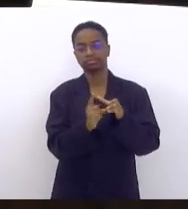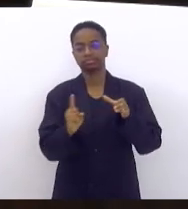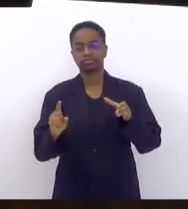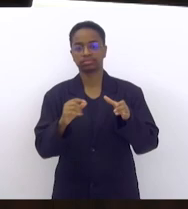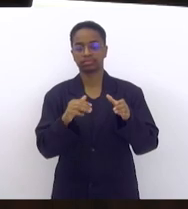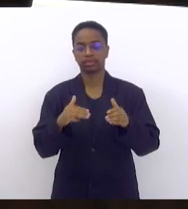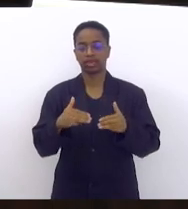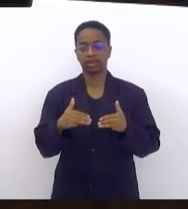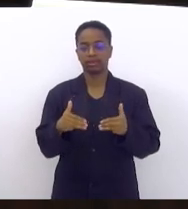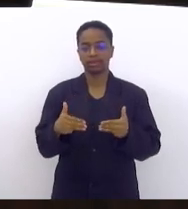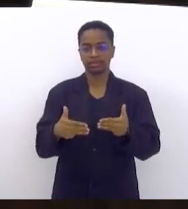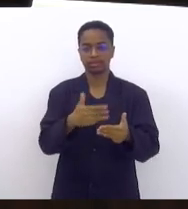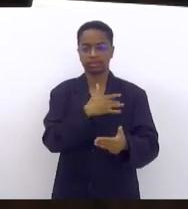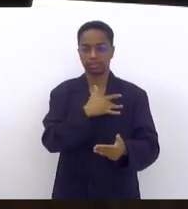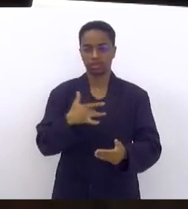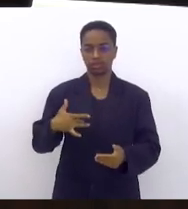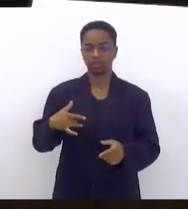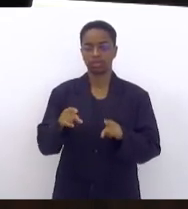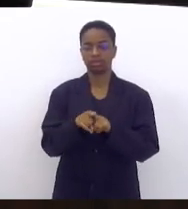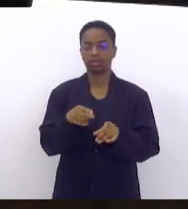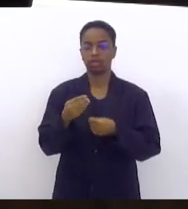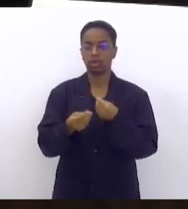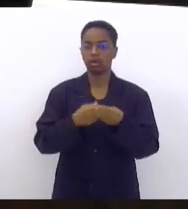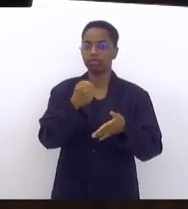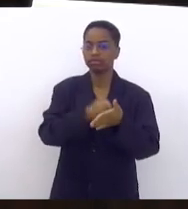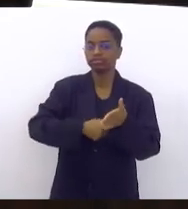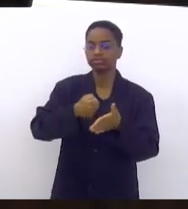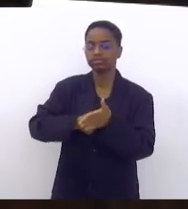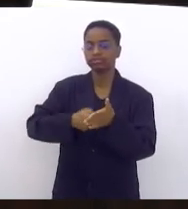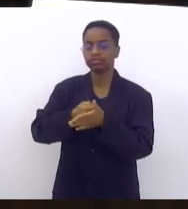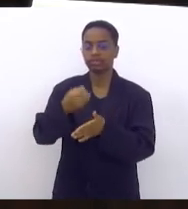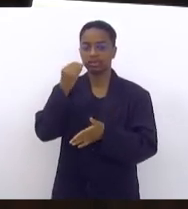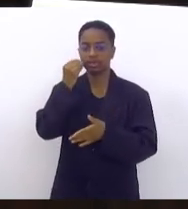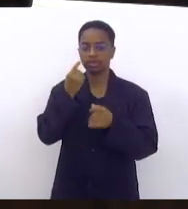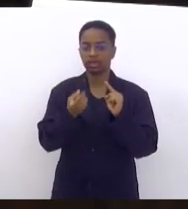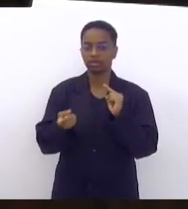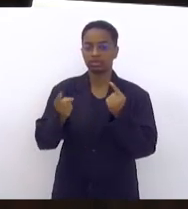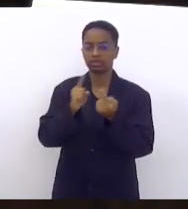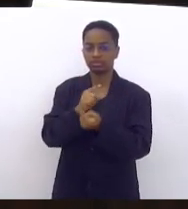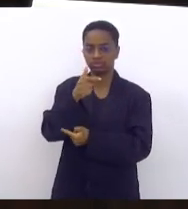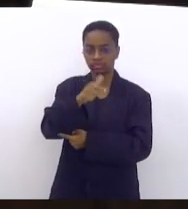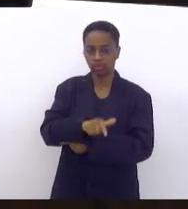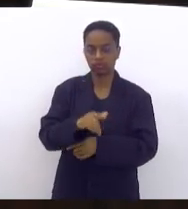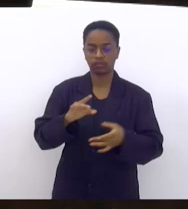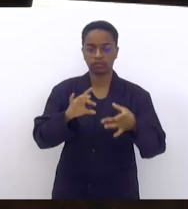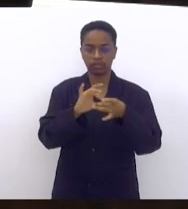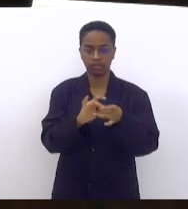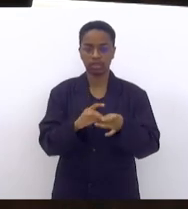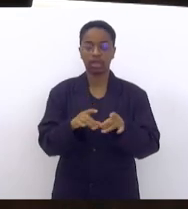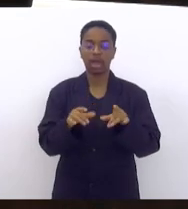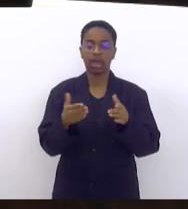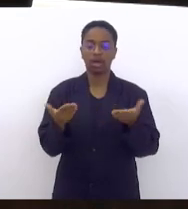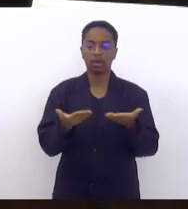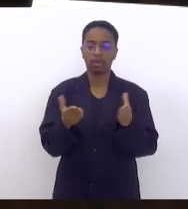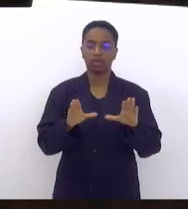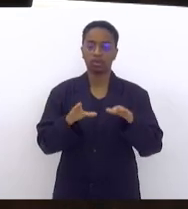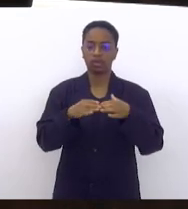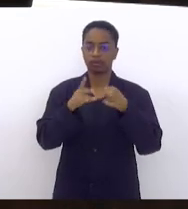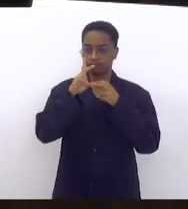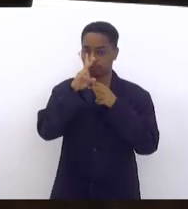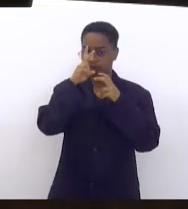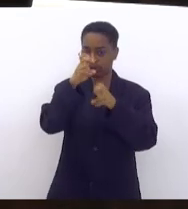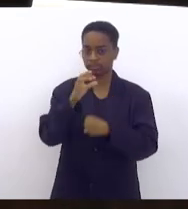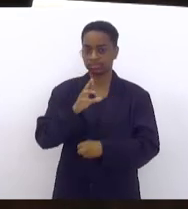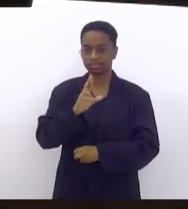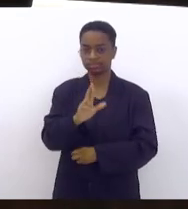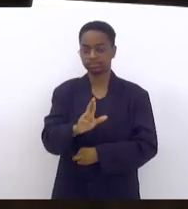eles batalharam e lutaram para reverter essa situação e hoje uma categoria forte que representa os trabalhadores da saúde,